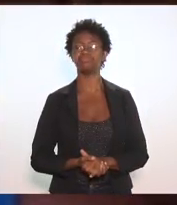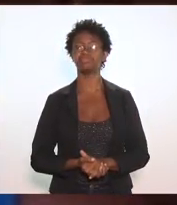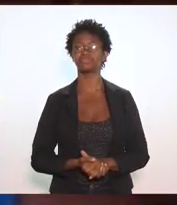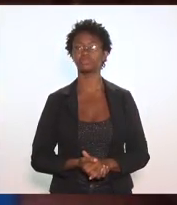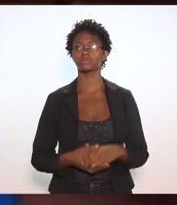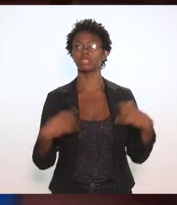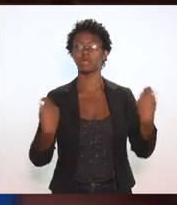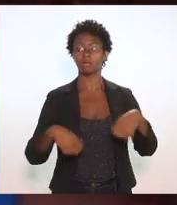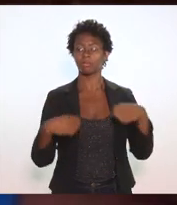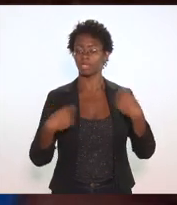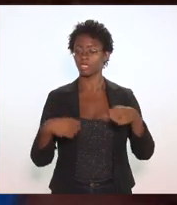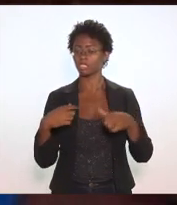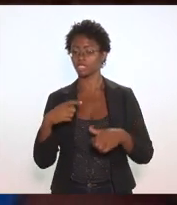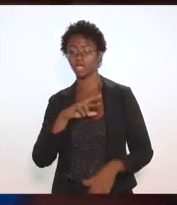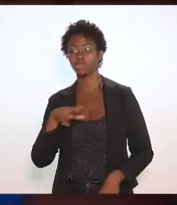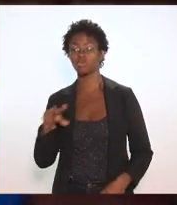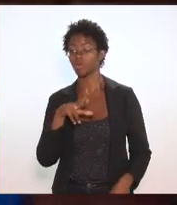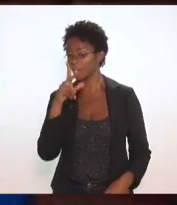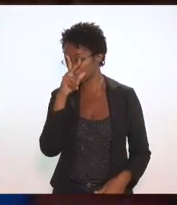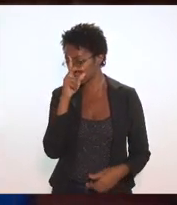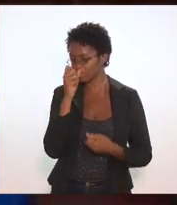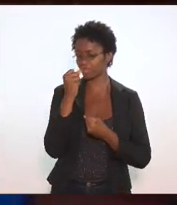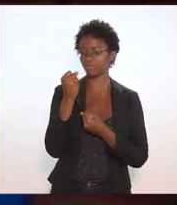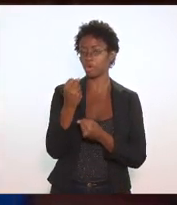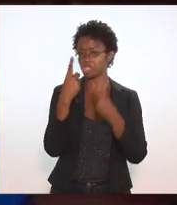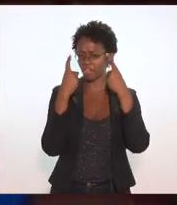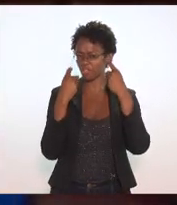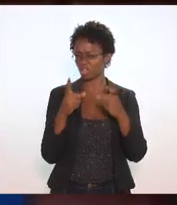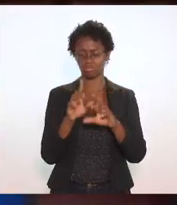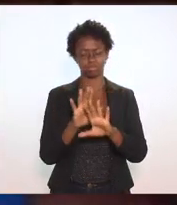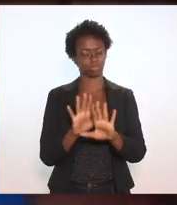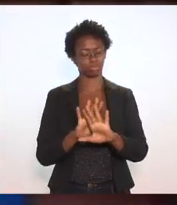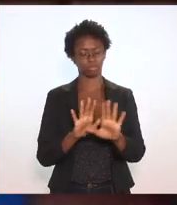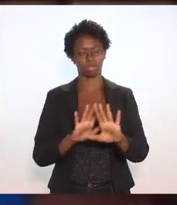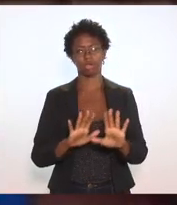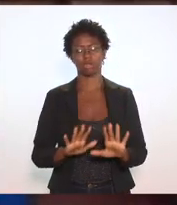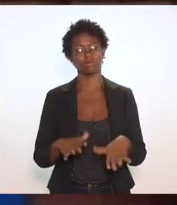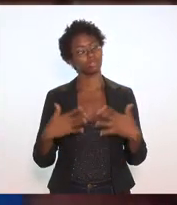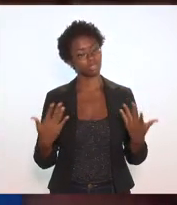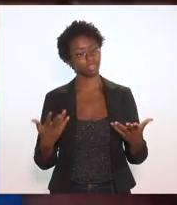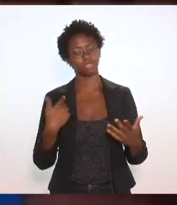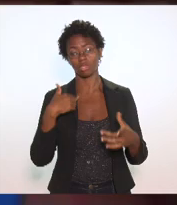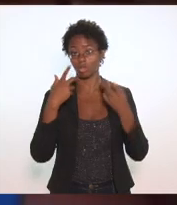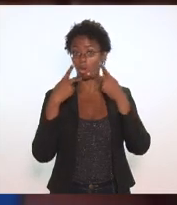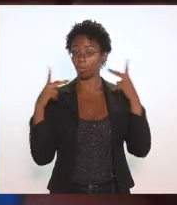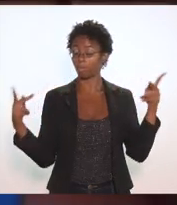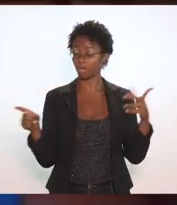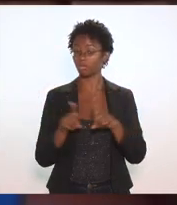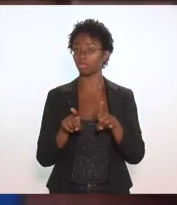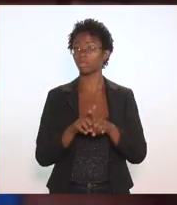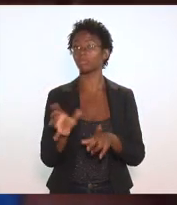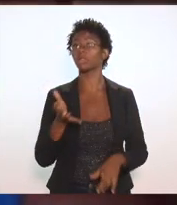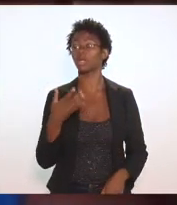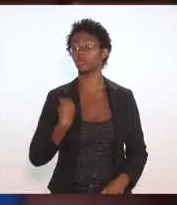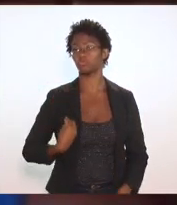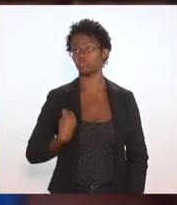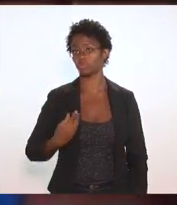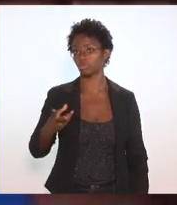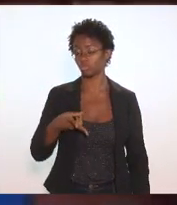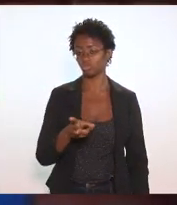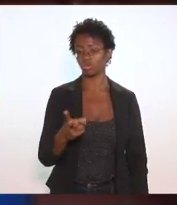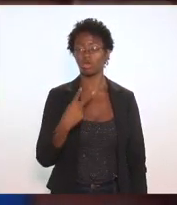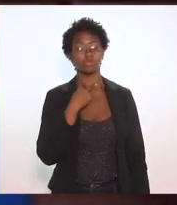preciso ganhar não por força e nem por violência. E é isso que eu prego e é isso que eu procuro viver.